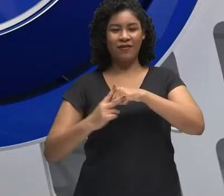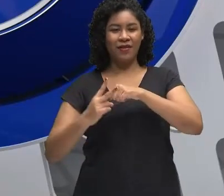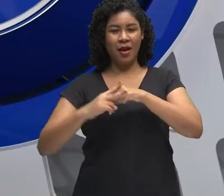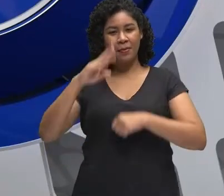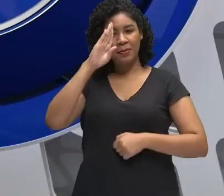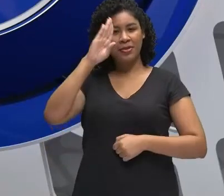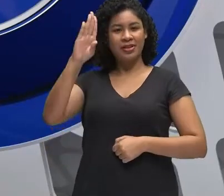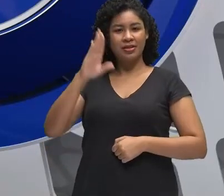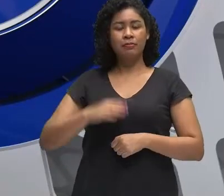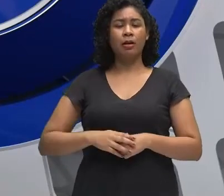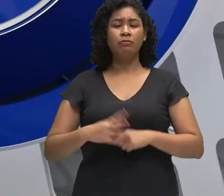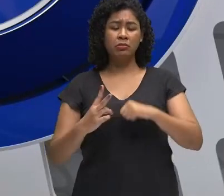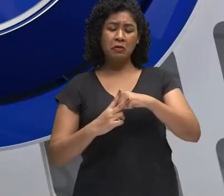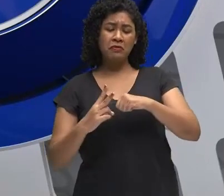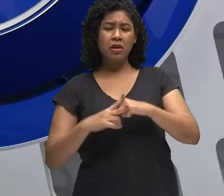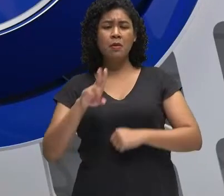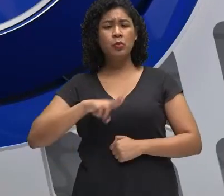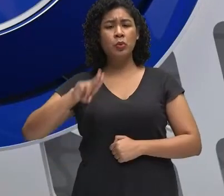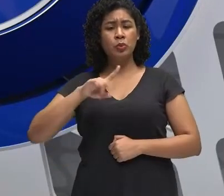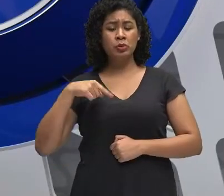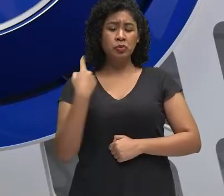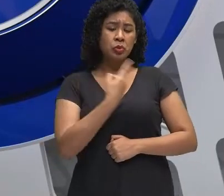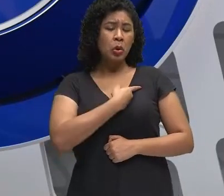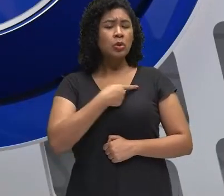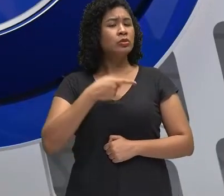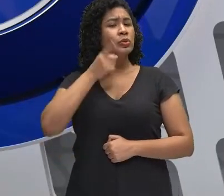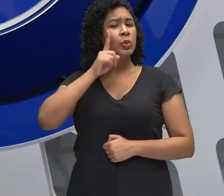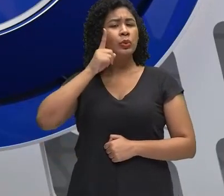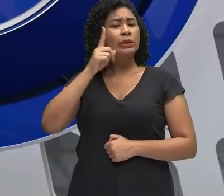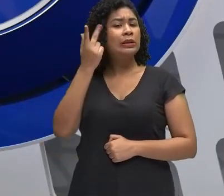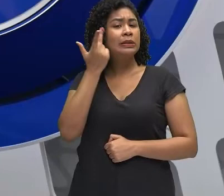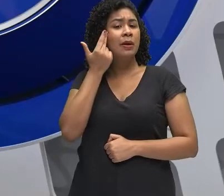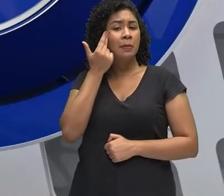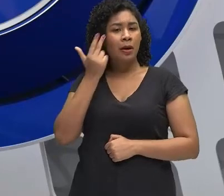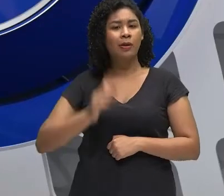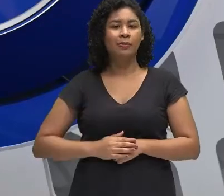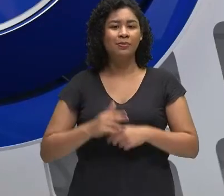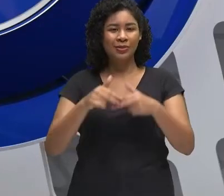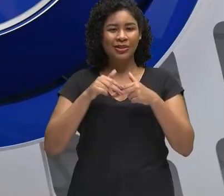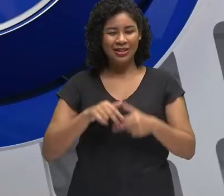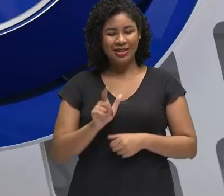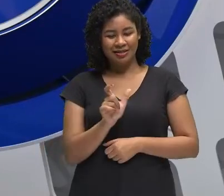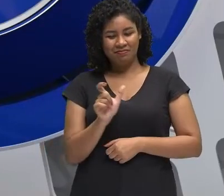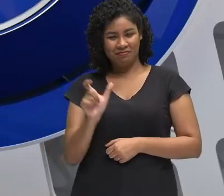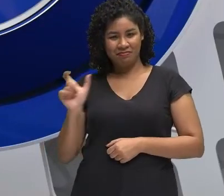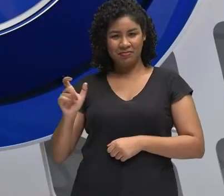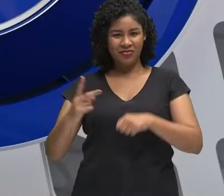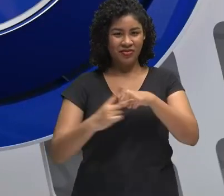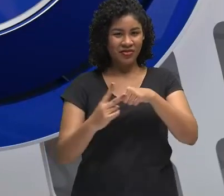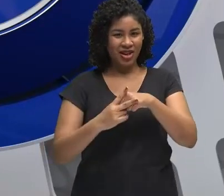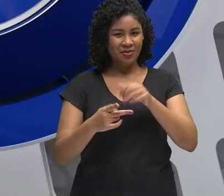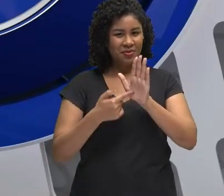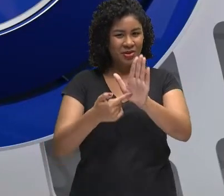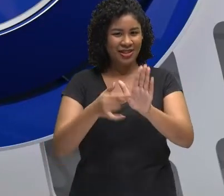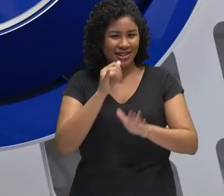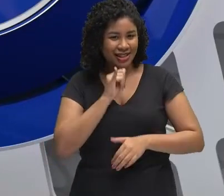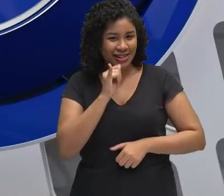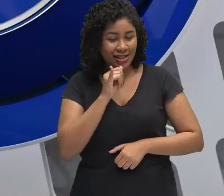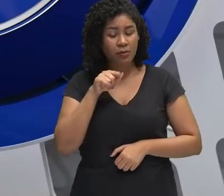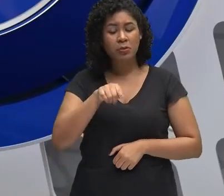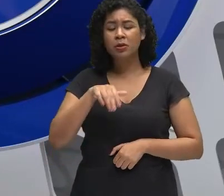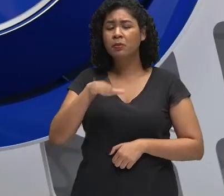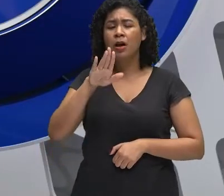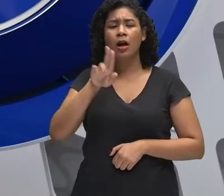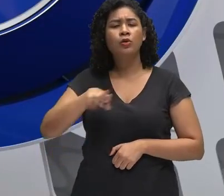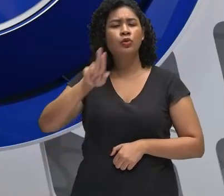verbos do nosso dia a dia. Então, só reforçando, gente, que esses verbos que a gente utilizou para dar exemplos para vocês, são aqueles mais